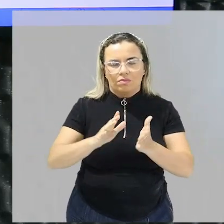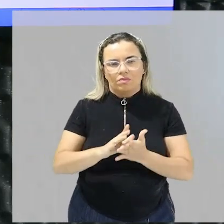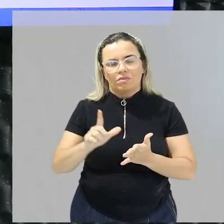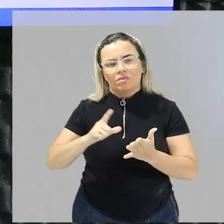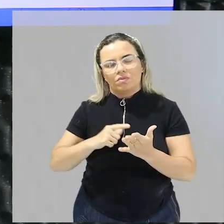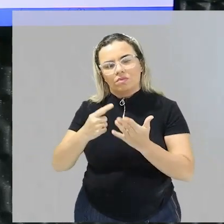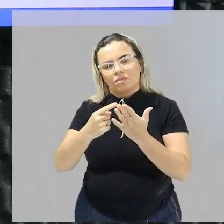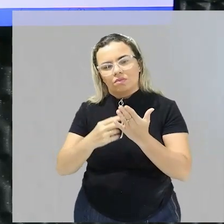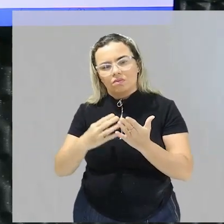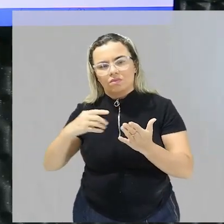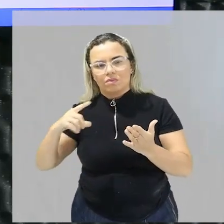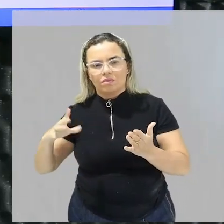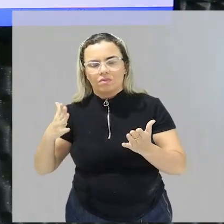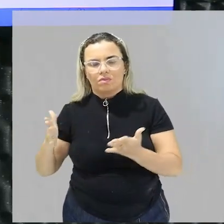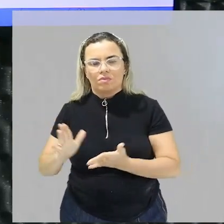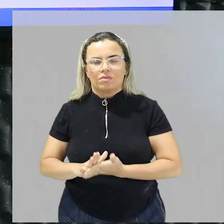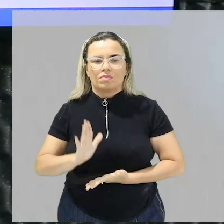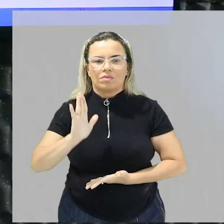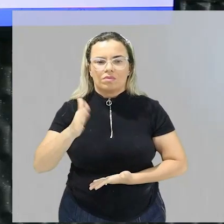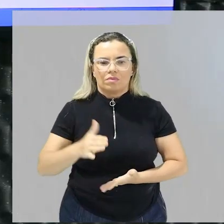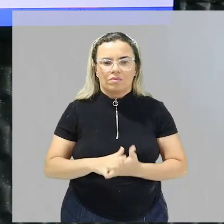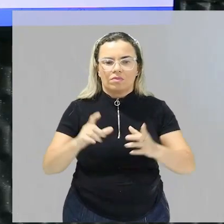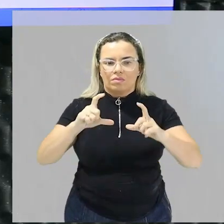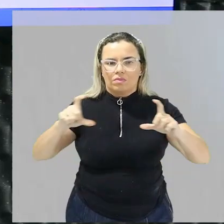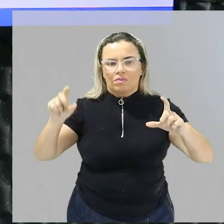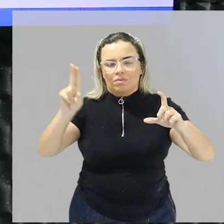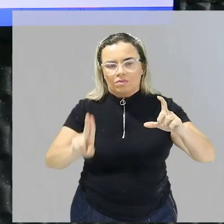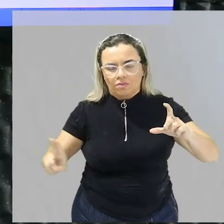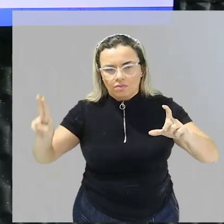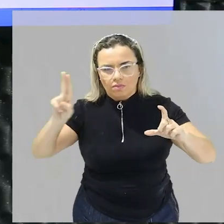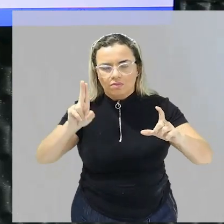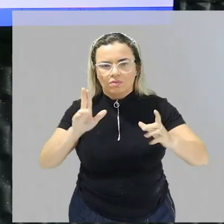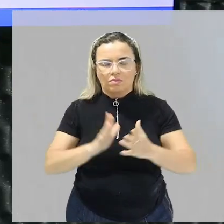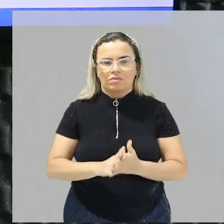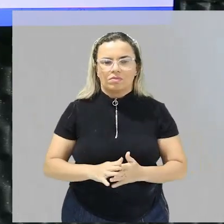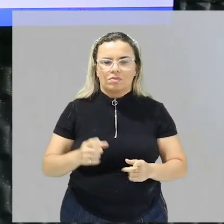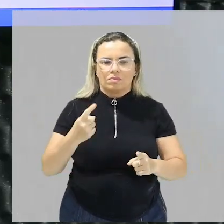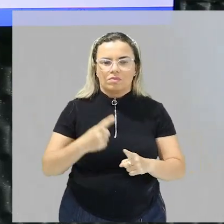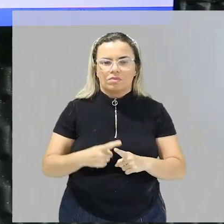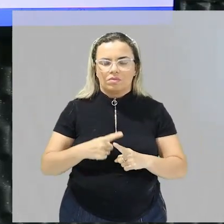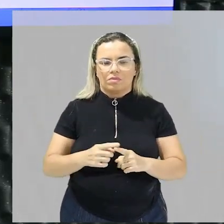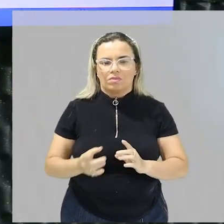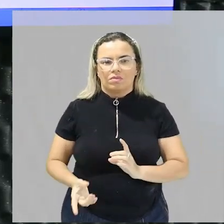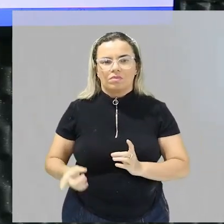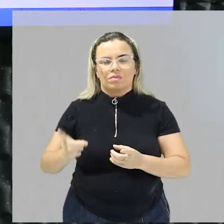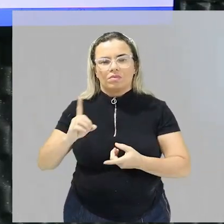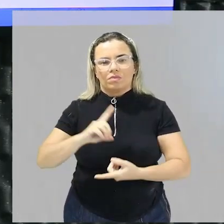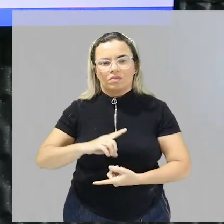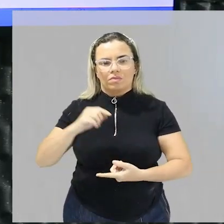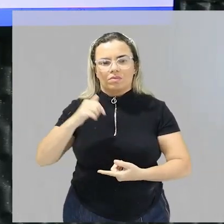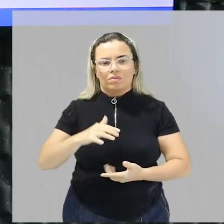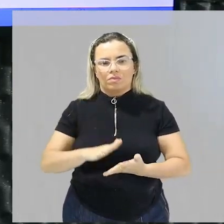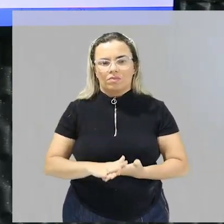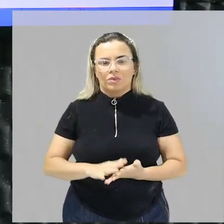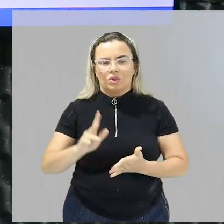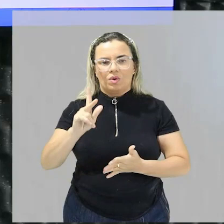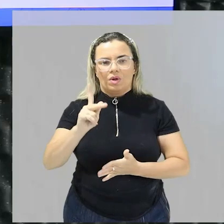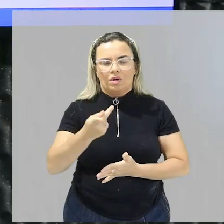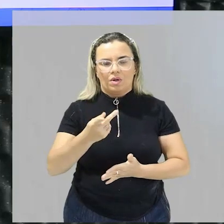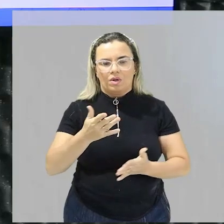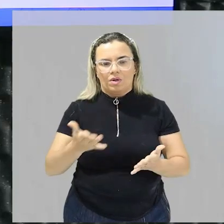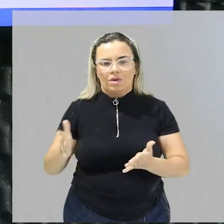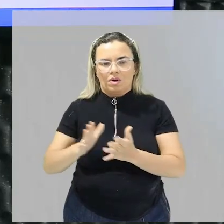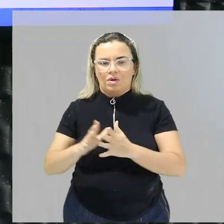classificação associada? Eu já entro na fórmula, tá? Por que eu inverti aquele H? Ora, se você olhar para a